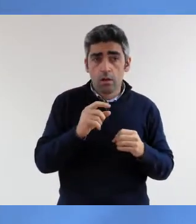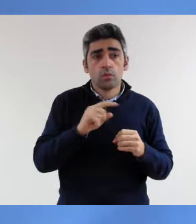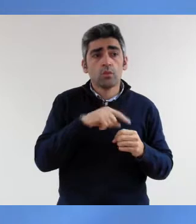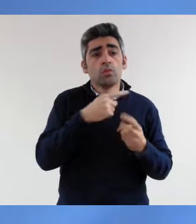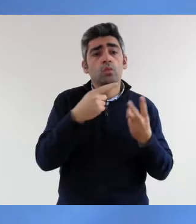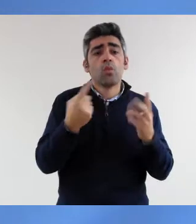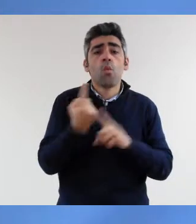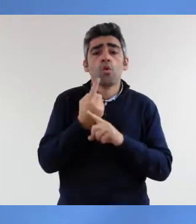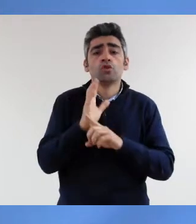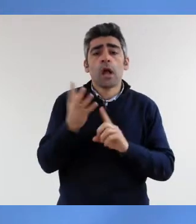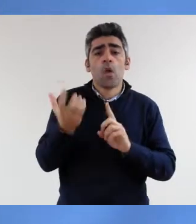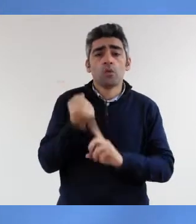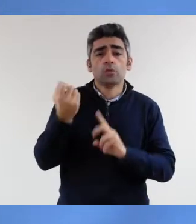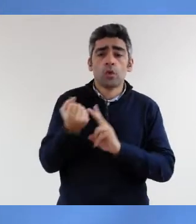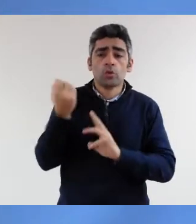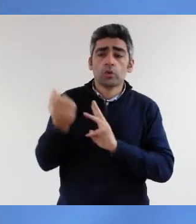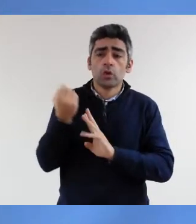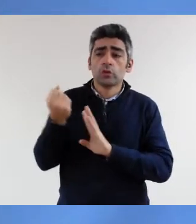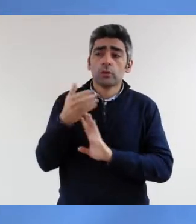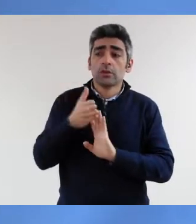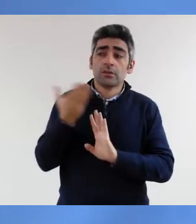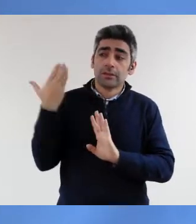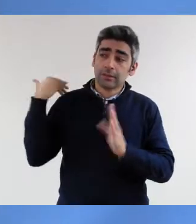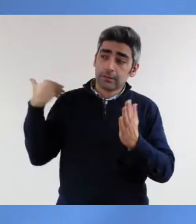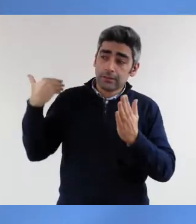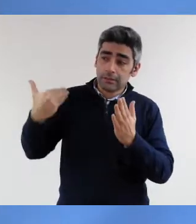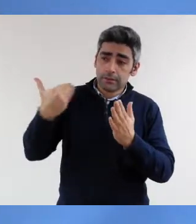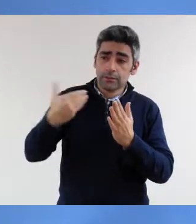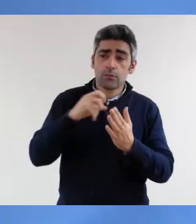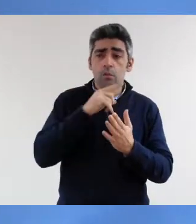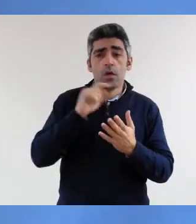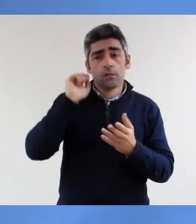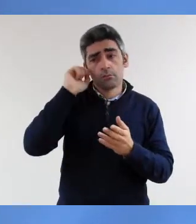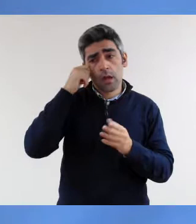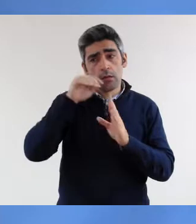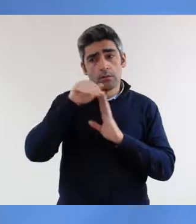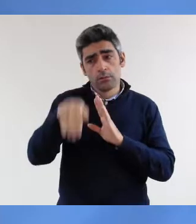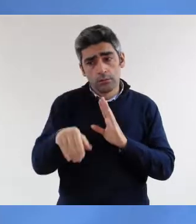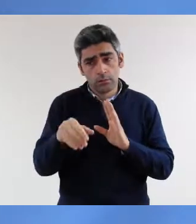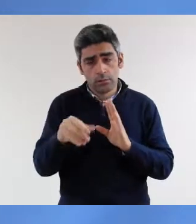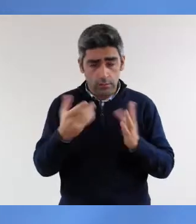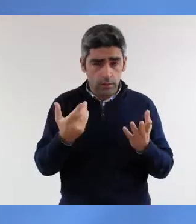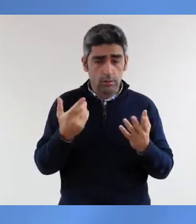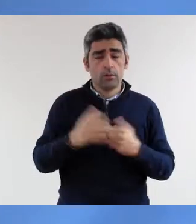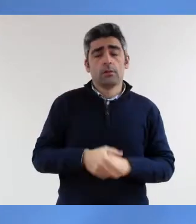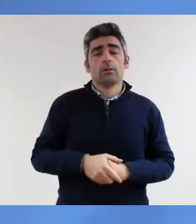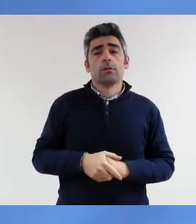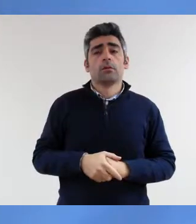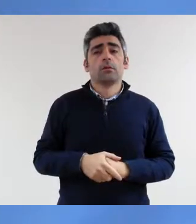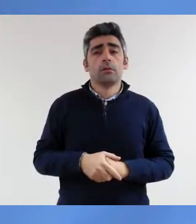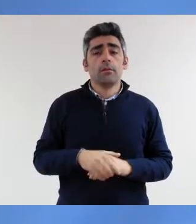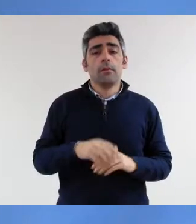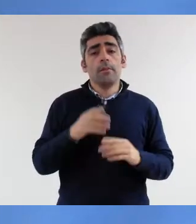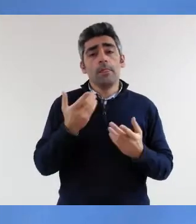significative sustentável tudo já obtido e muito mais para obter poderão não